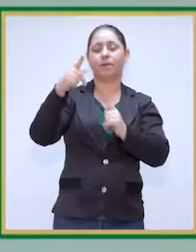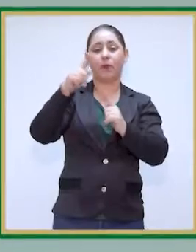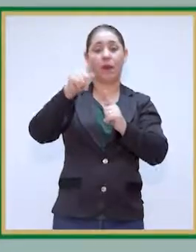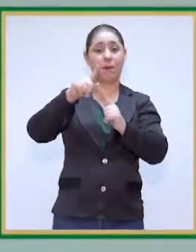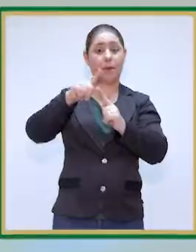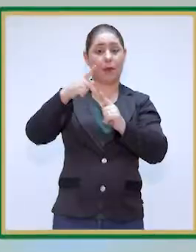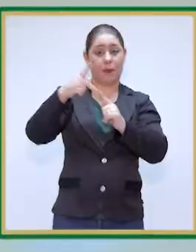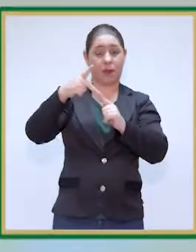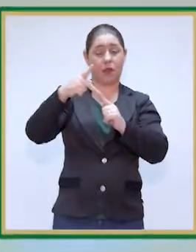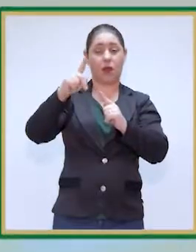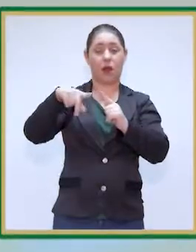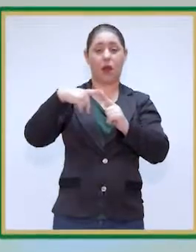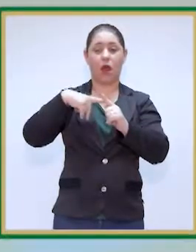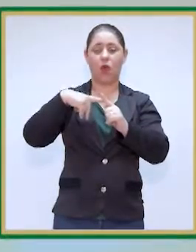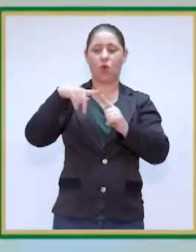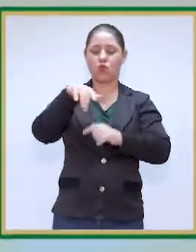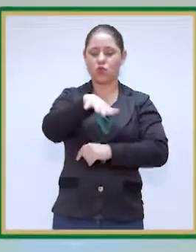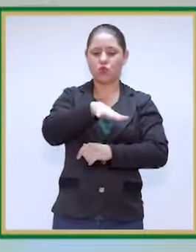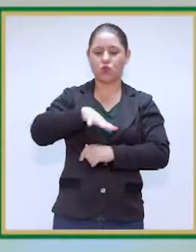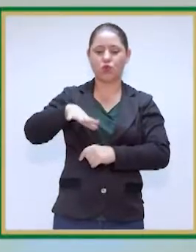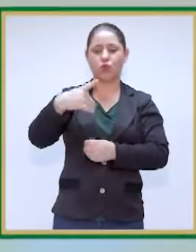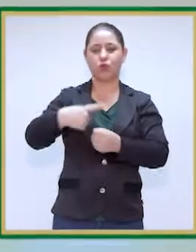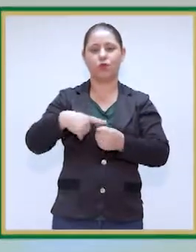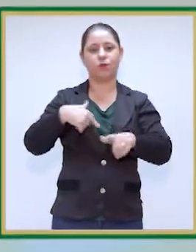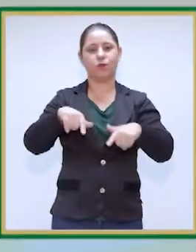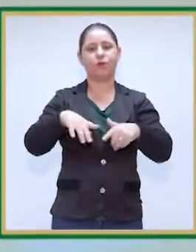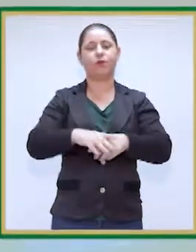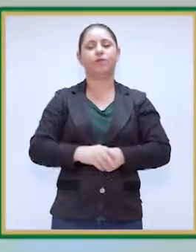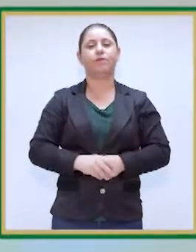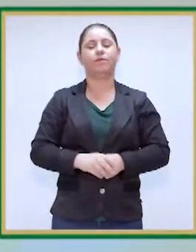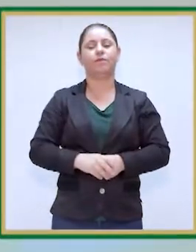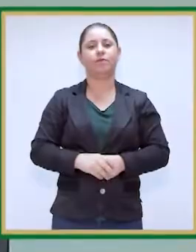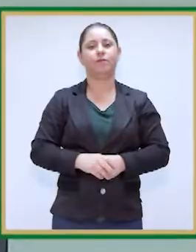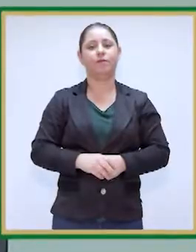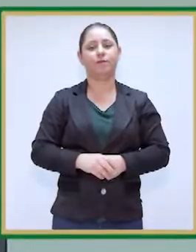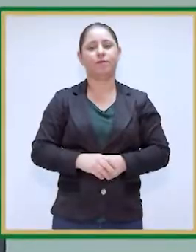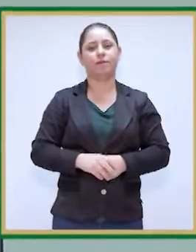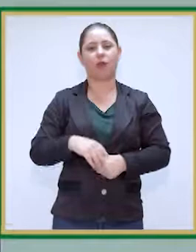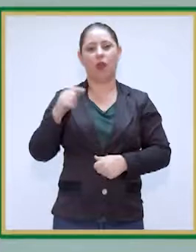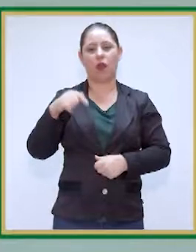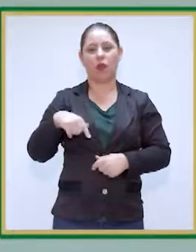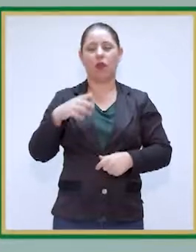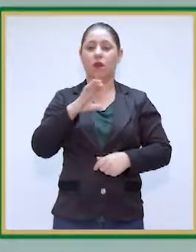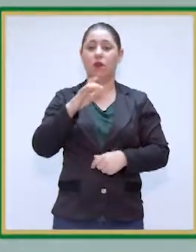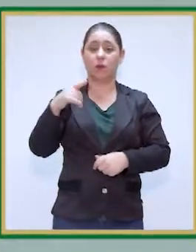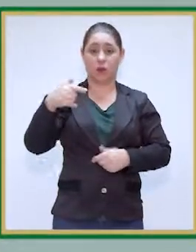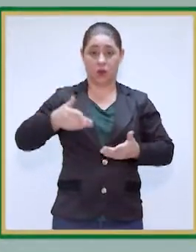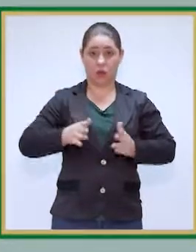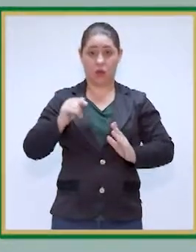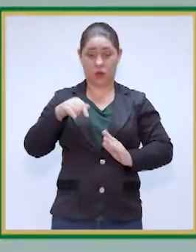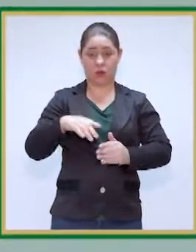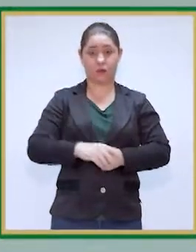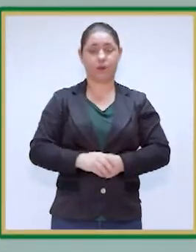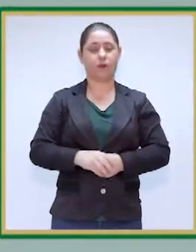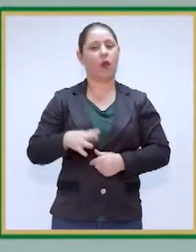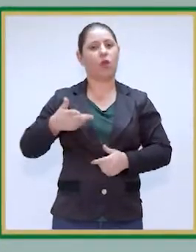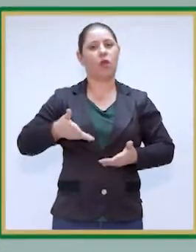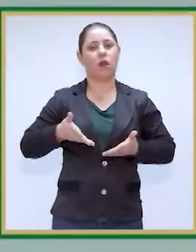eu atuei. Nossa, e o doutor é daqui de Campo Grande mesmo? Eu sou nascido em Uberlândia, Minas